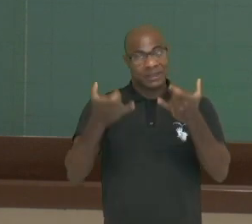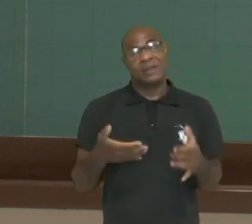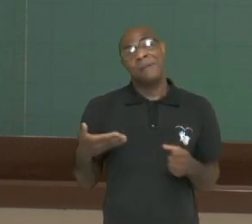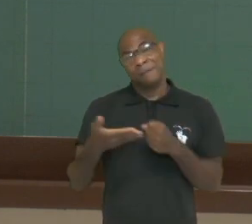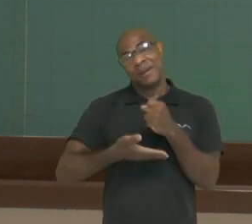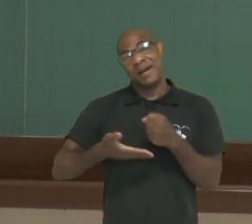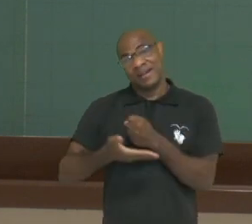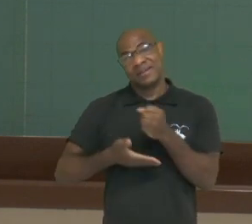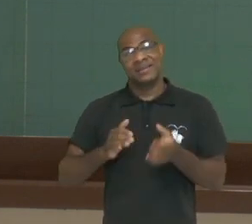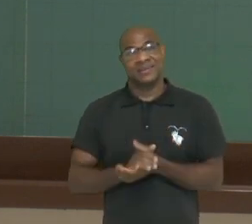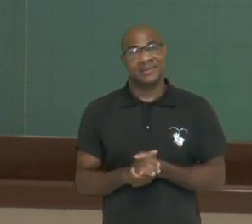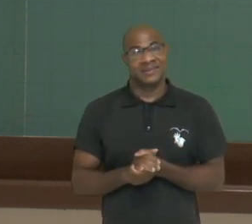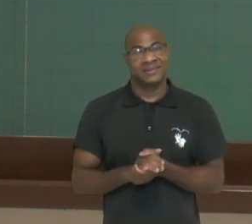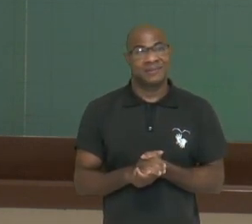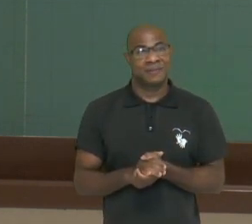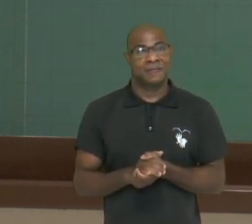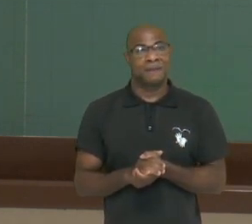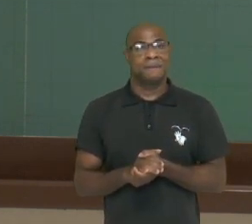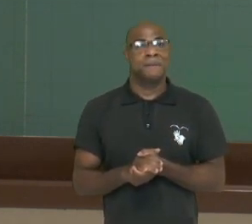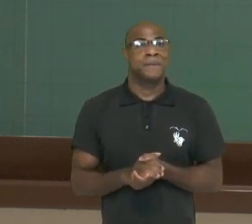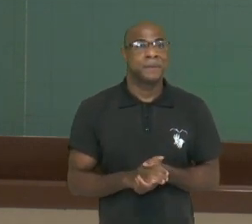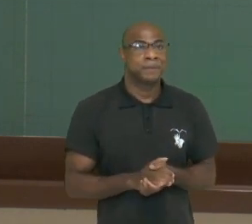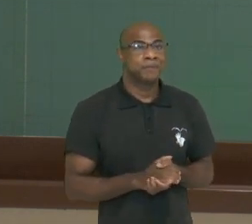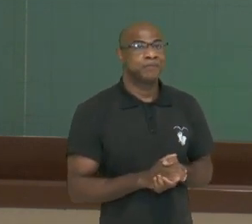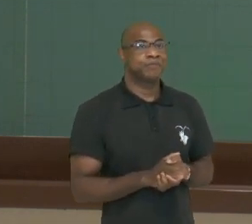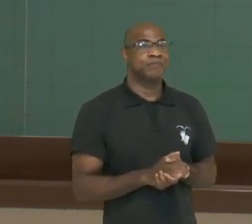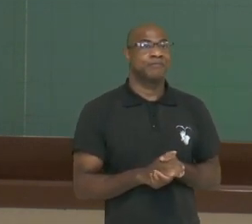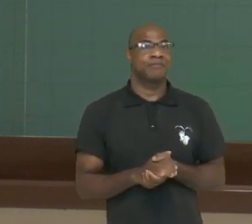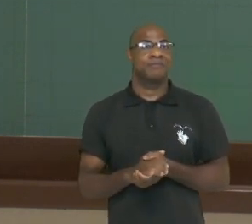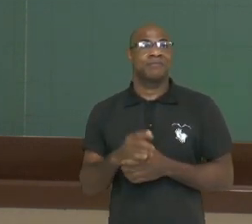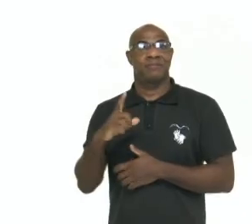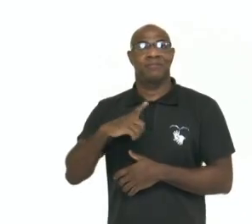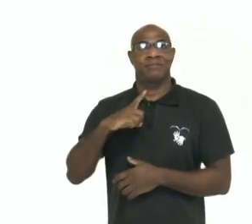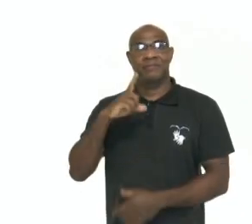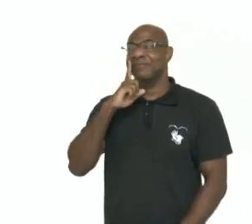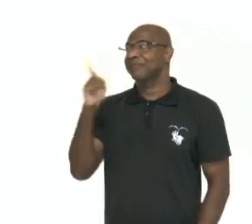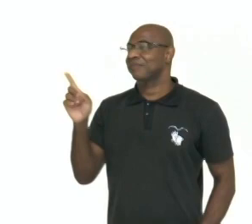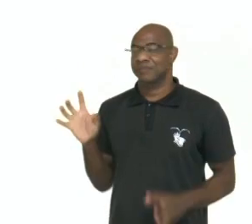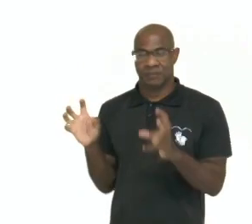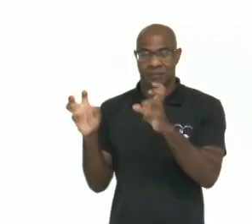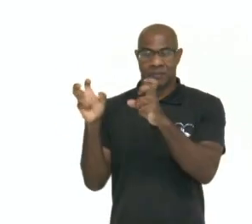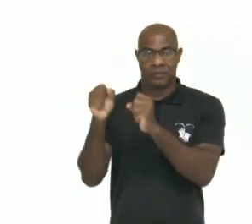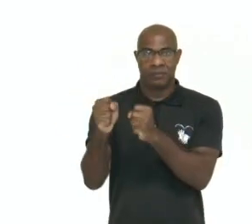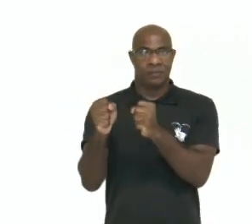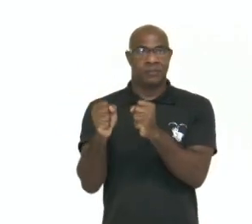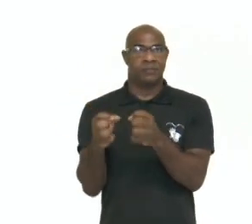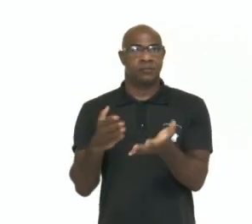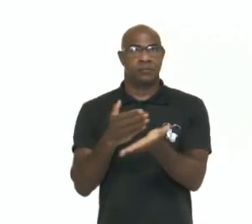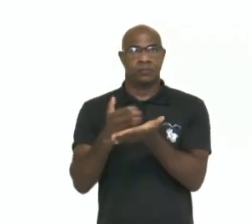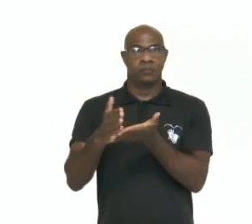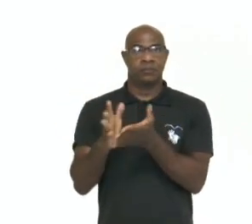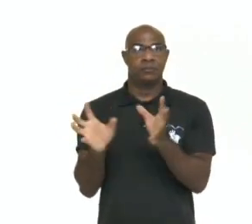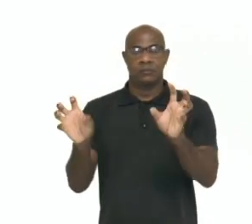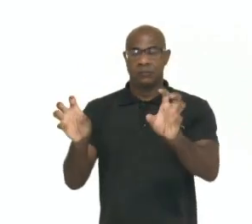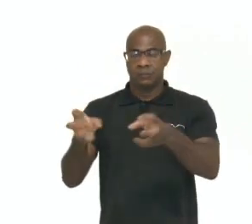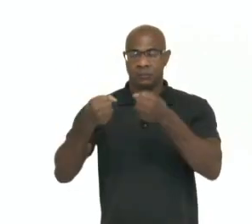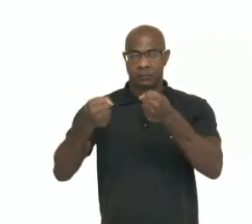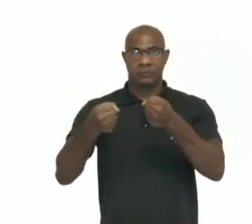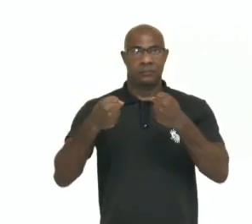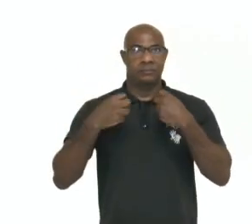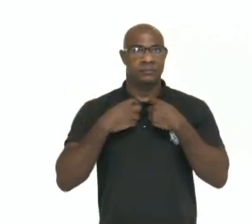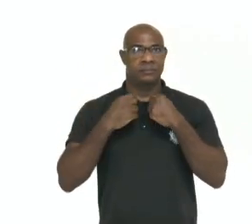um ippon, certo? Aqui a gente tem, né, o início, né, da pegada